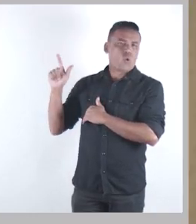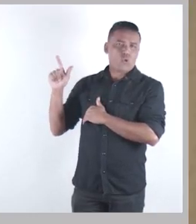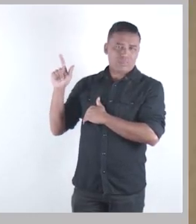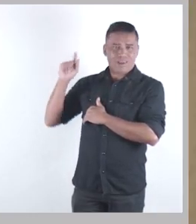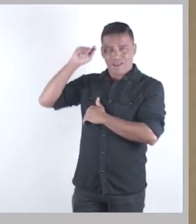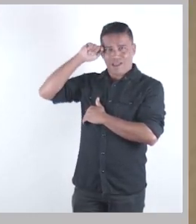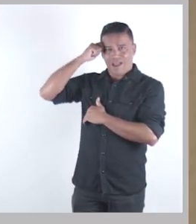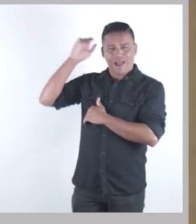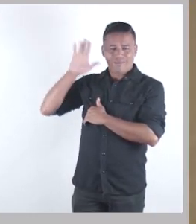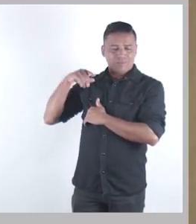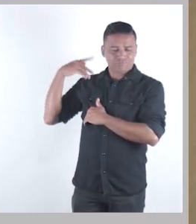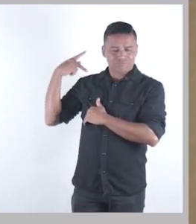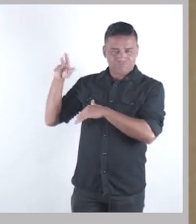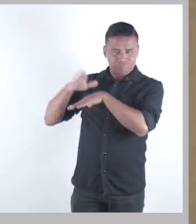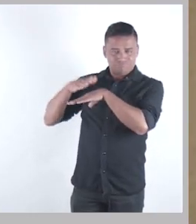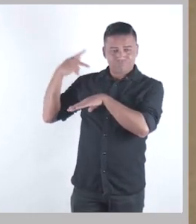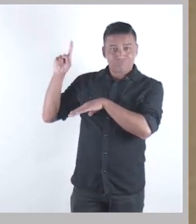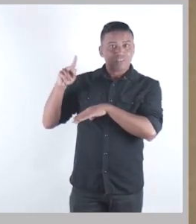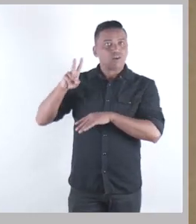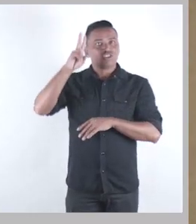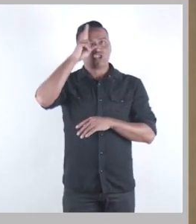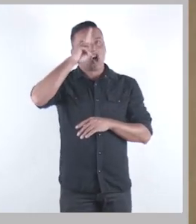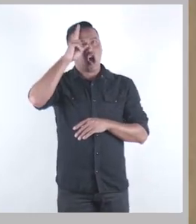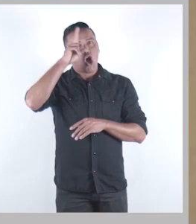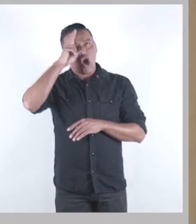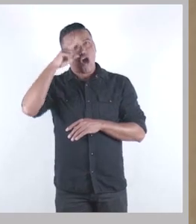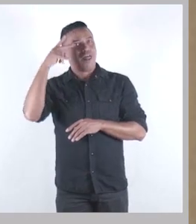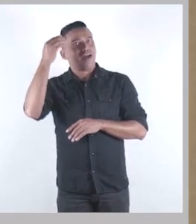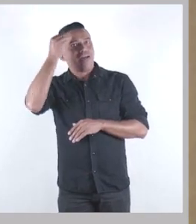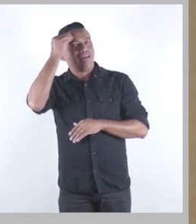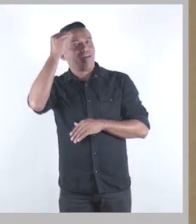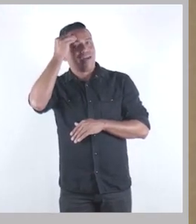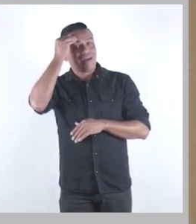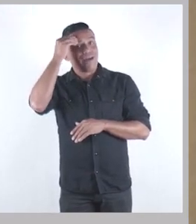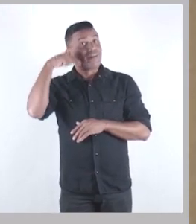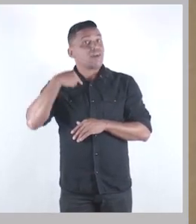contava histórias de memória. Então foi com ela que aprendi